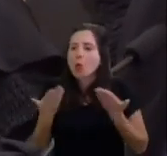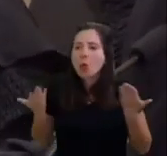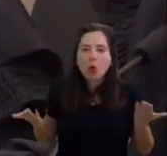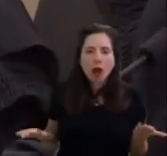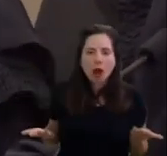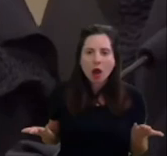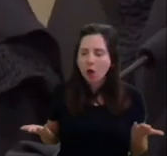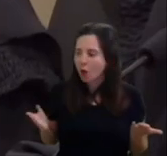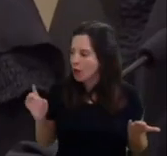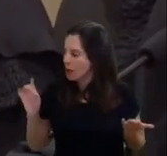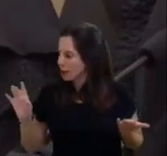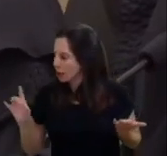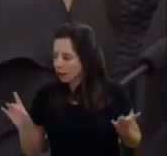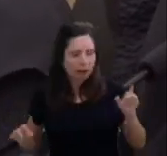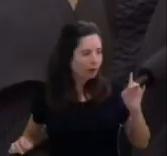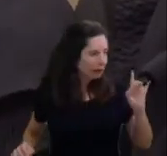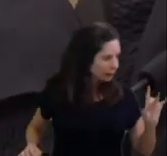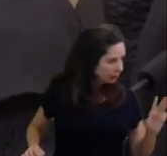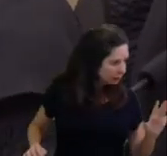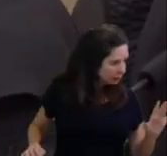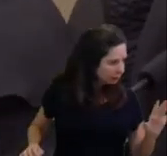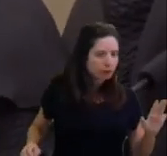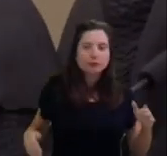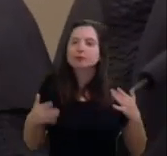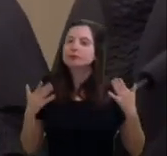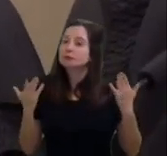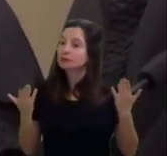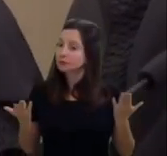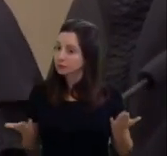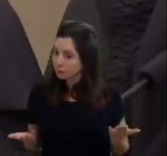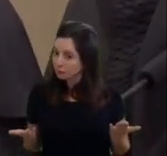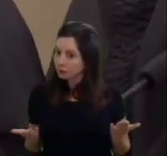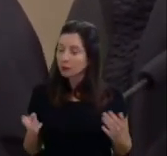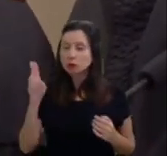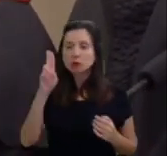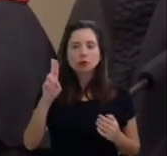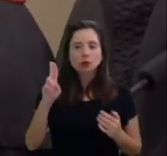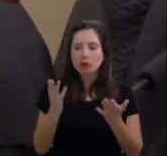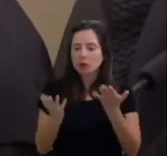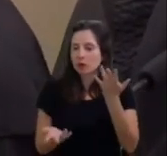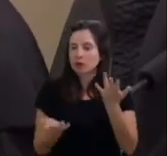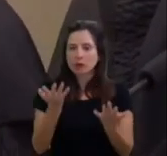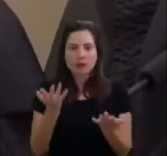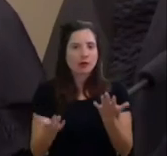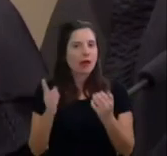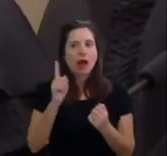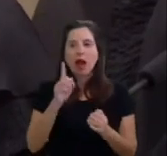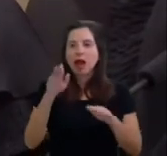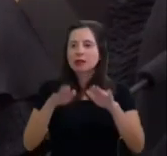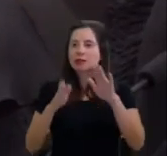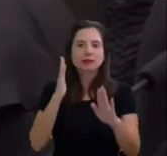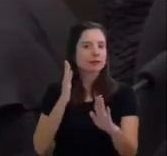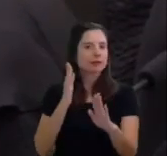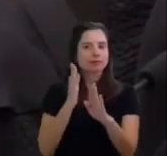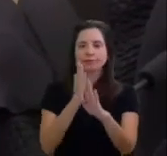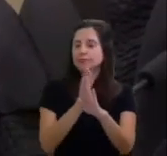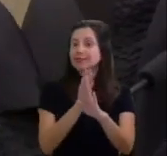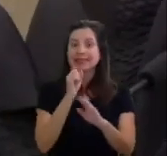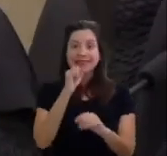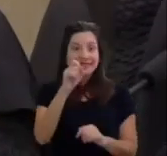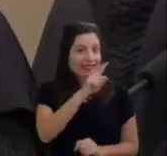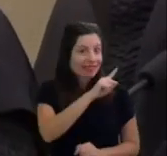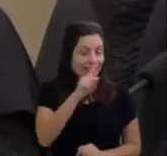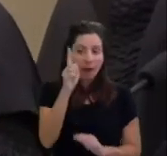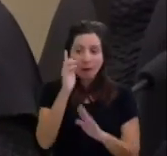cada evento. E mais, tampouco se utilizou de proporcionalidade quando não se identificou, é preciso deixar claro, quando não se identificou